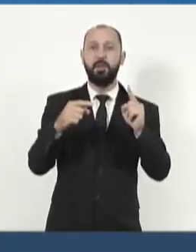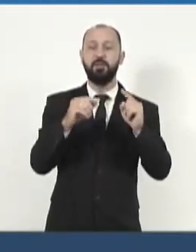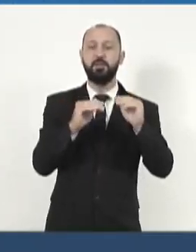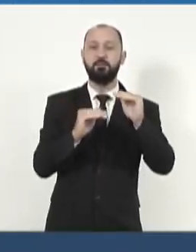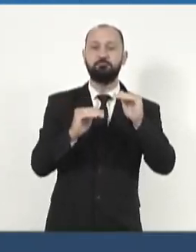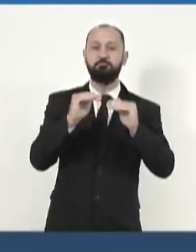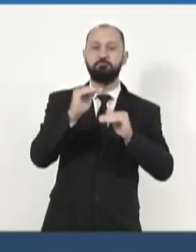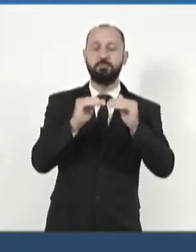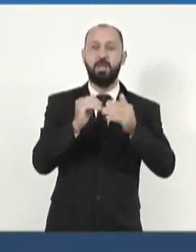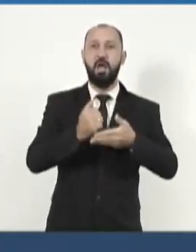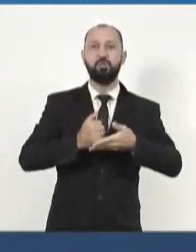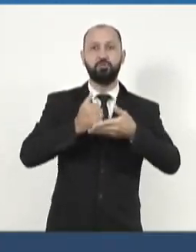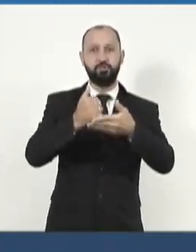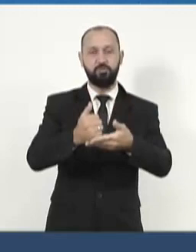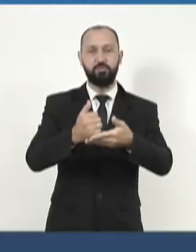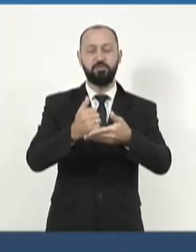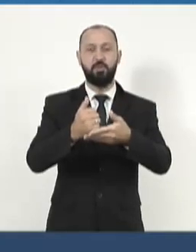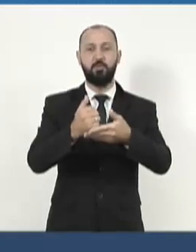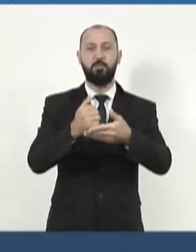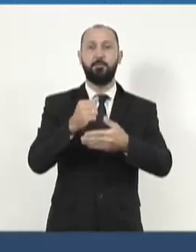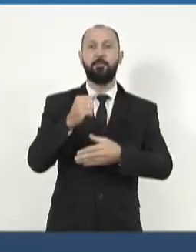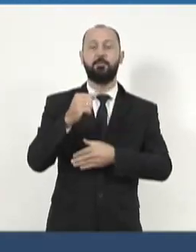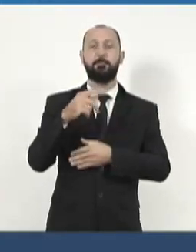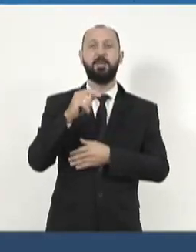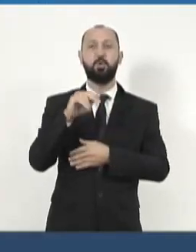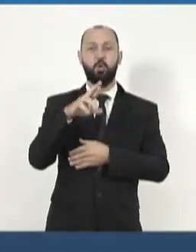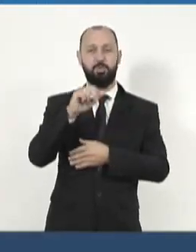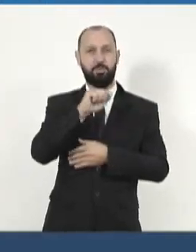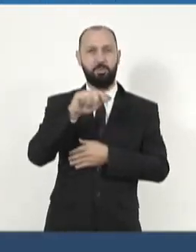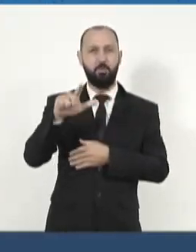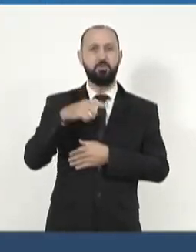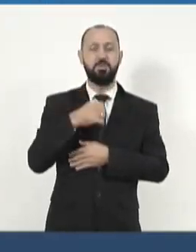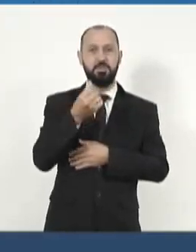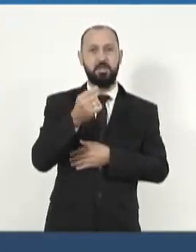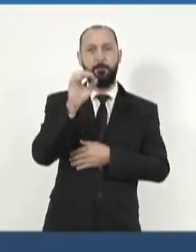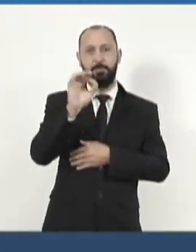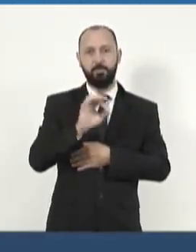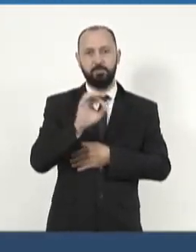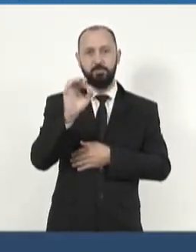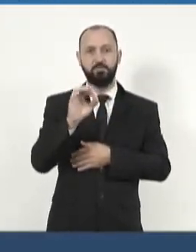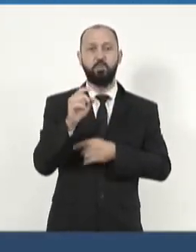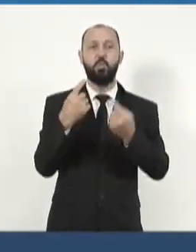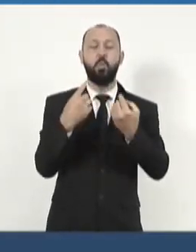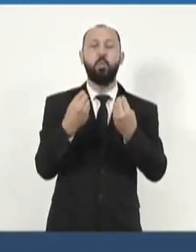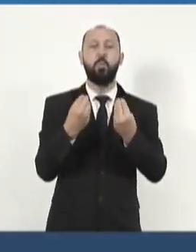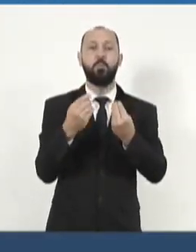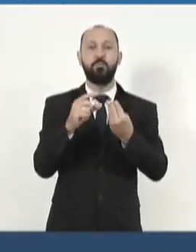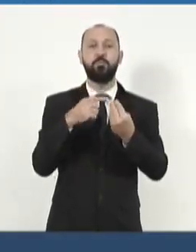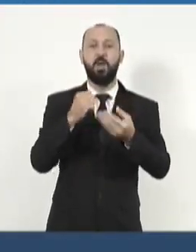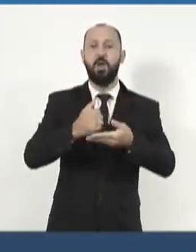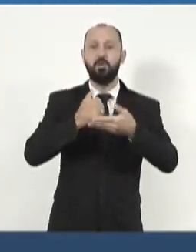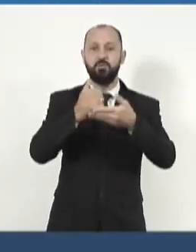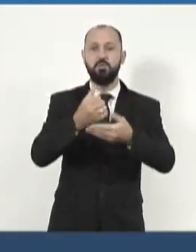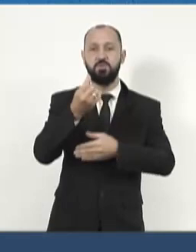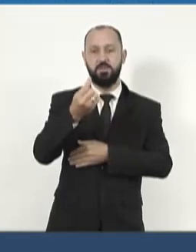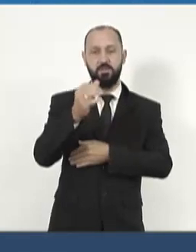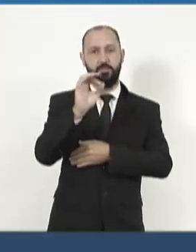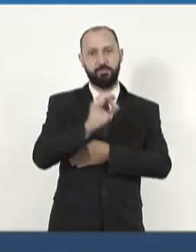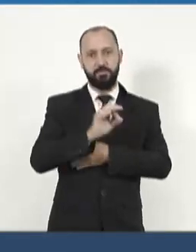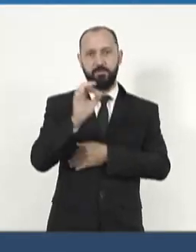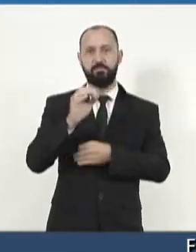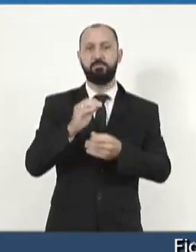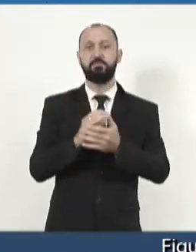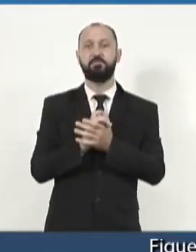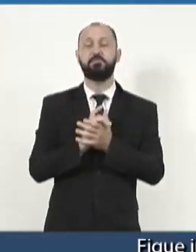propostas com o presidente da CACEMES para que o plano pudesse equacionar a